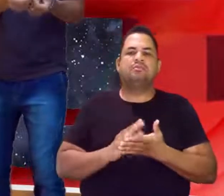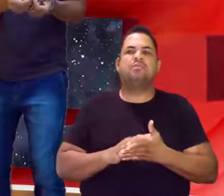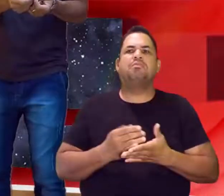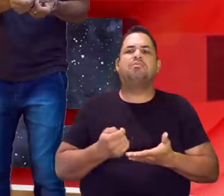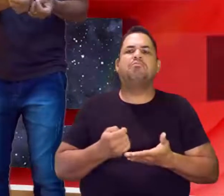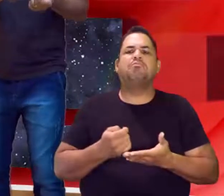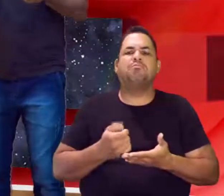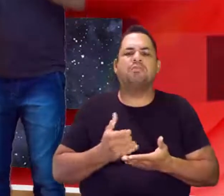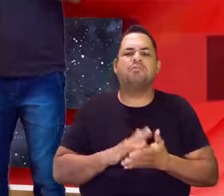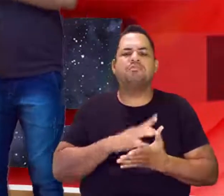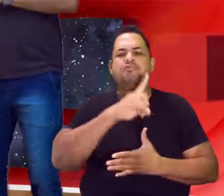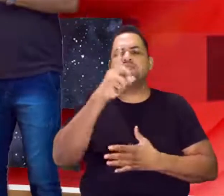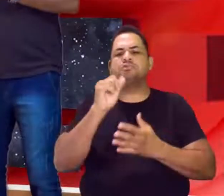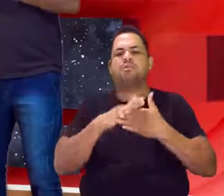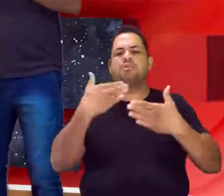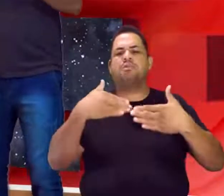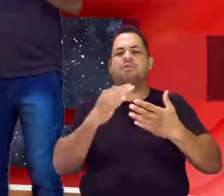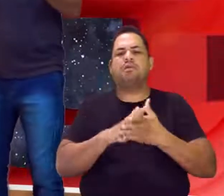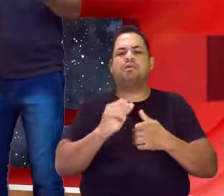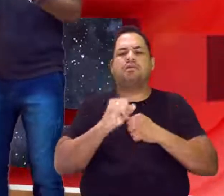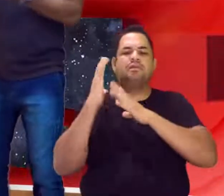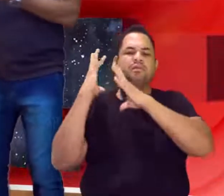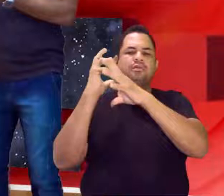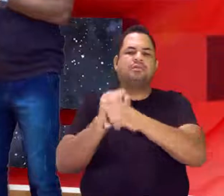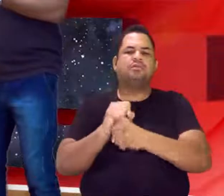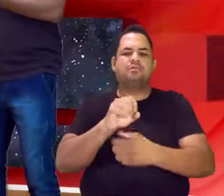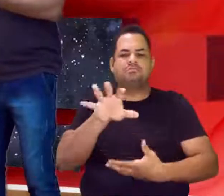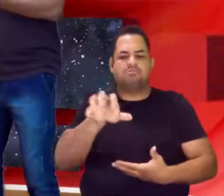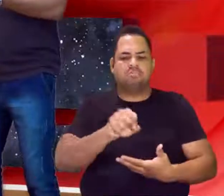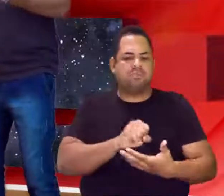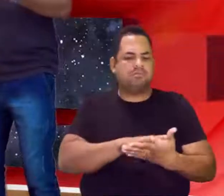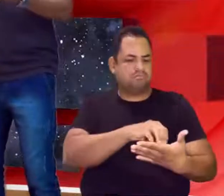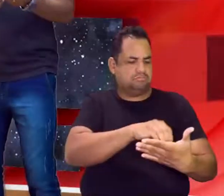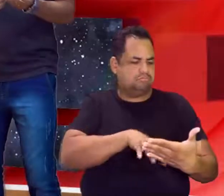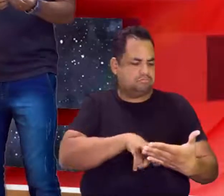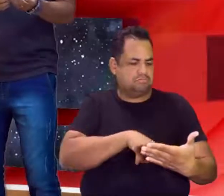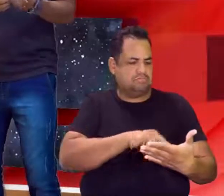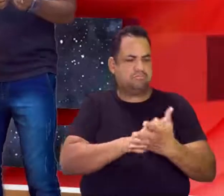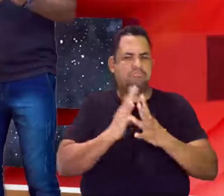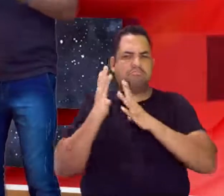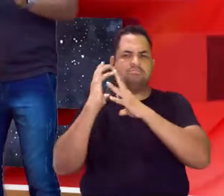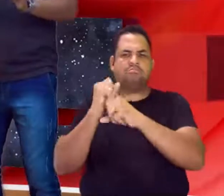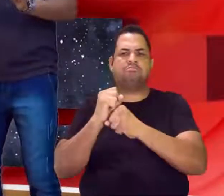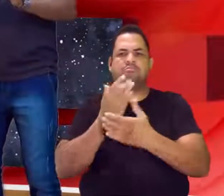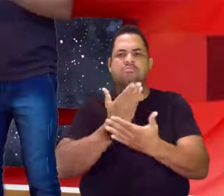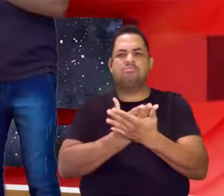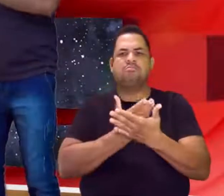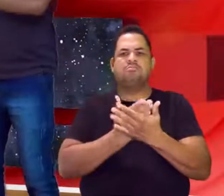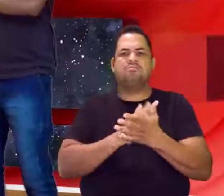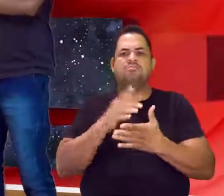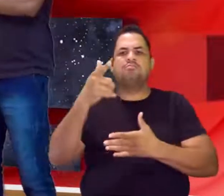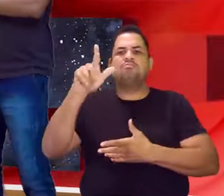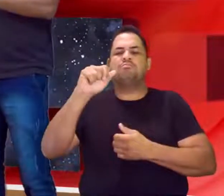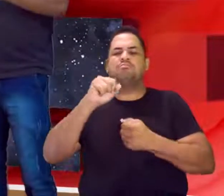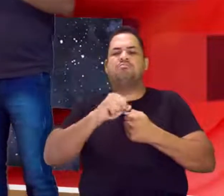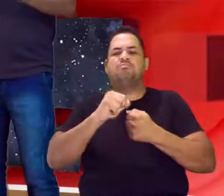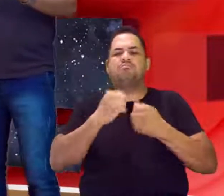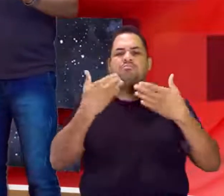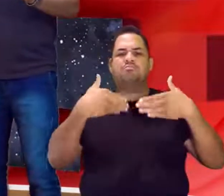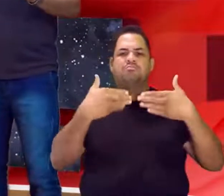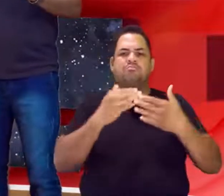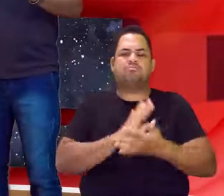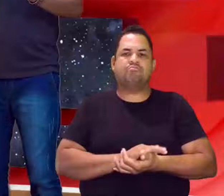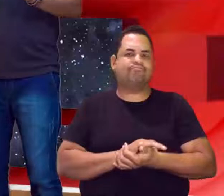véspera da prova, faz uma revisão, pega a nossa atividade de revisão da prova, estuda e consegue fazer a prova. Para